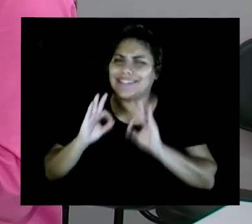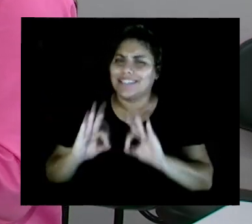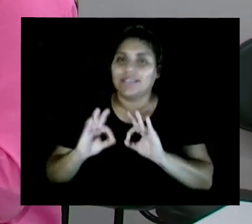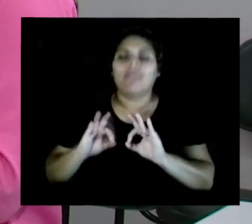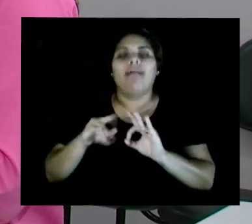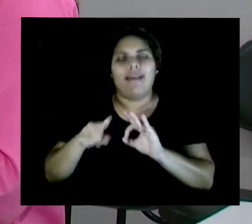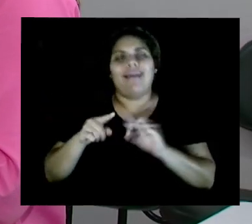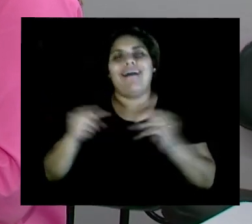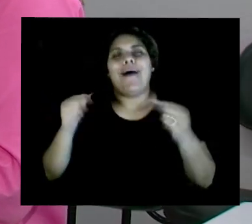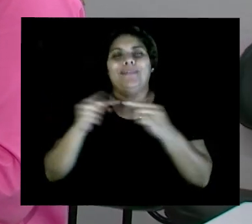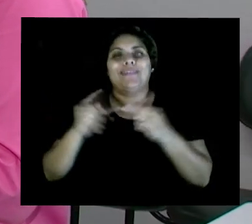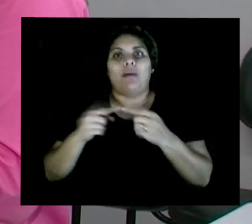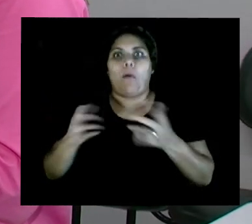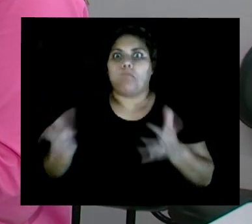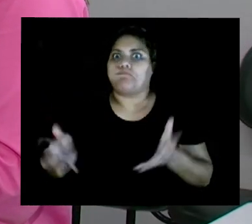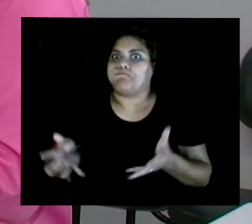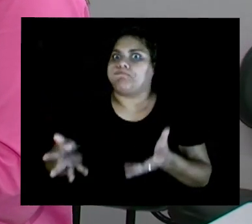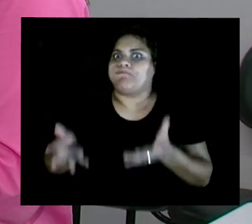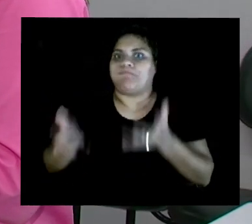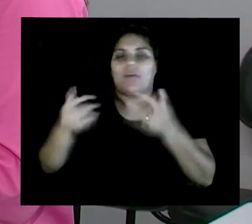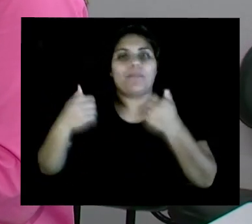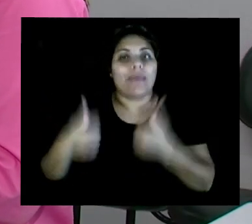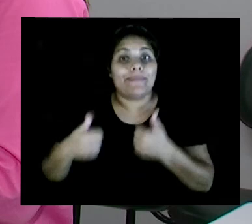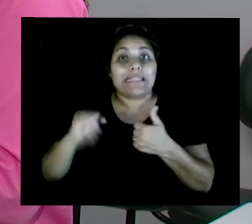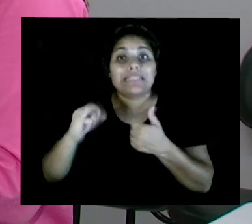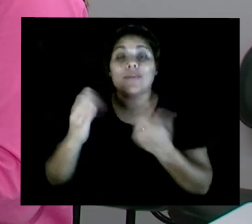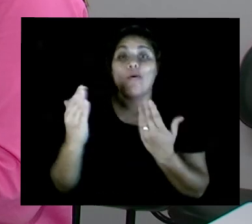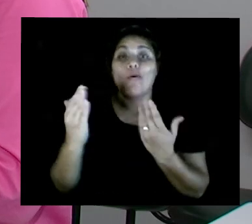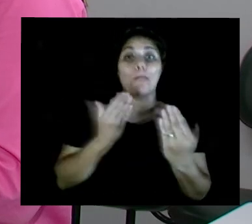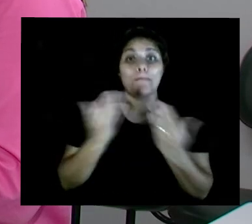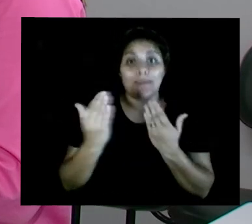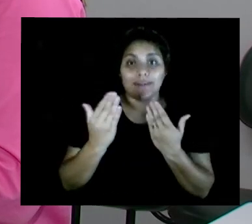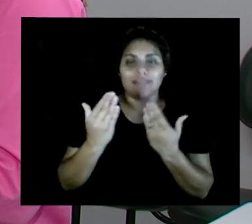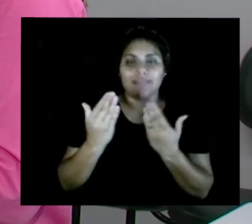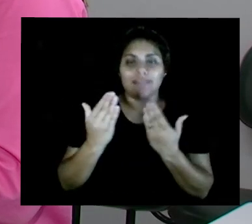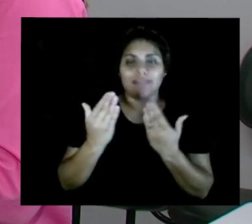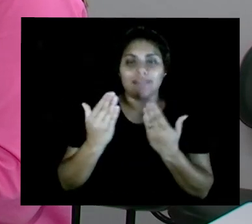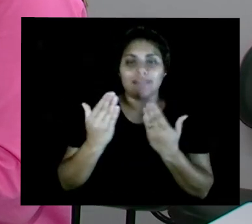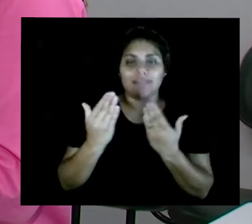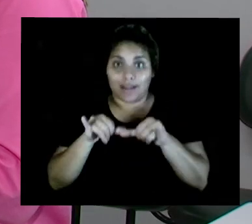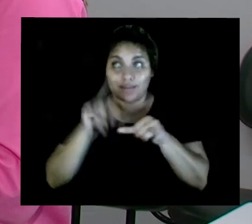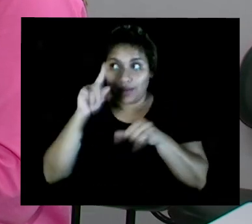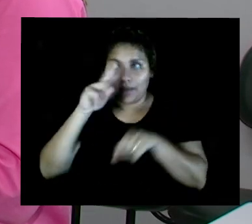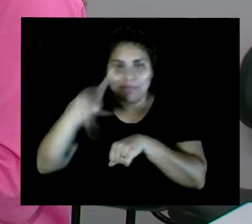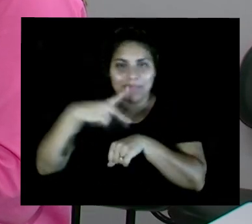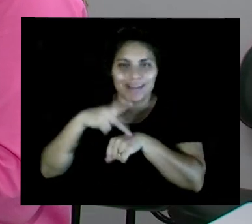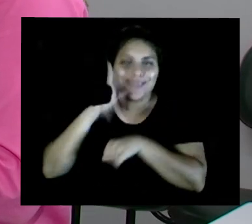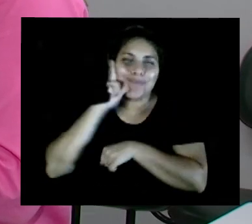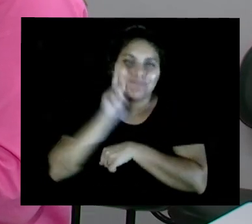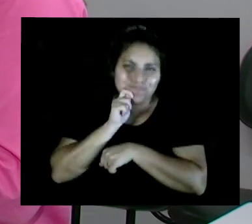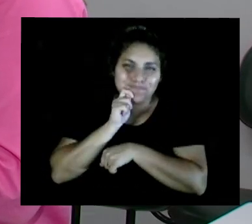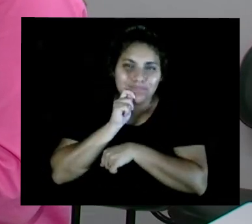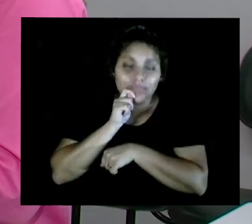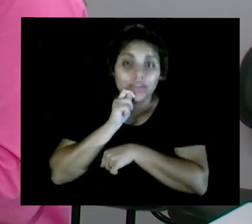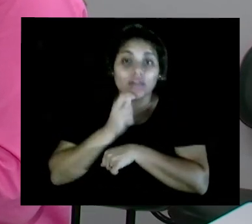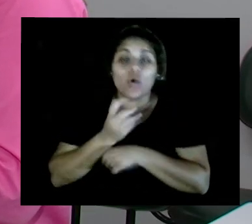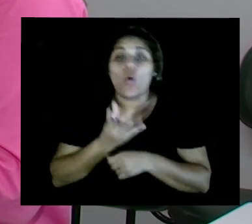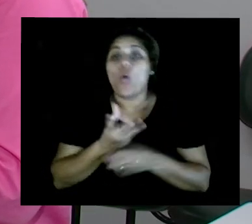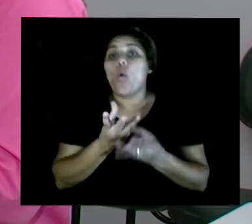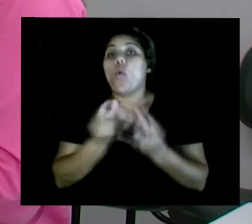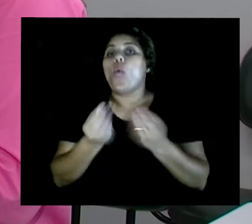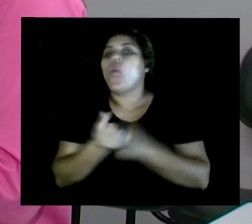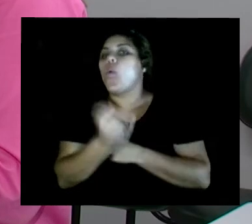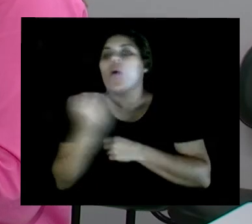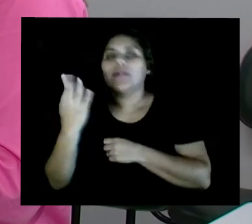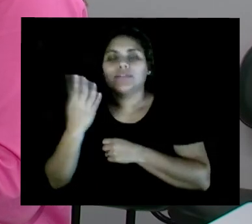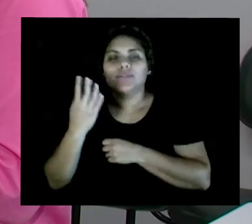com certeza é um mercado promissor. Quando a gente se compara com mercados, por exemplo, o mercado americano, onde o